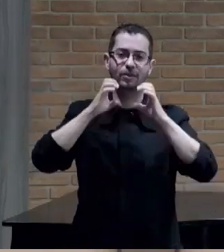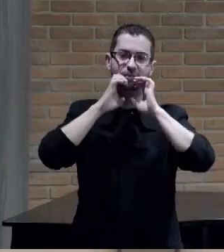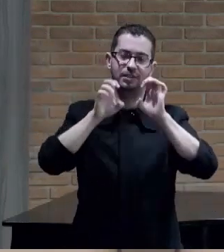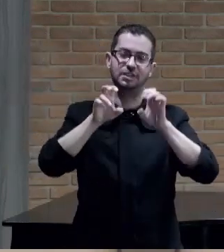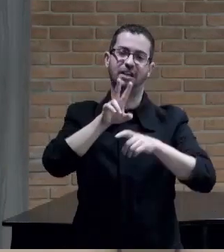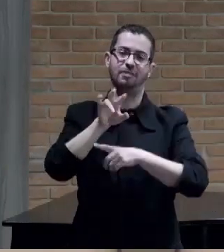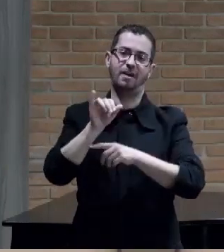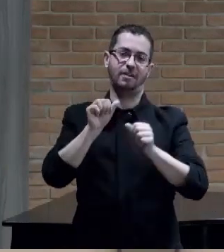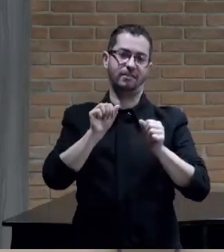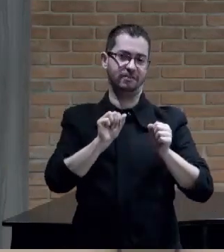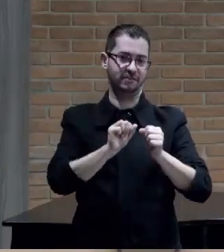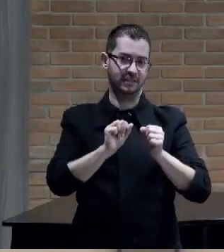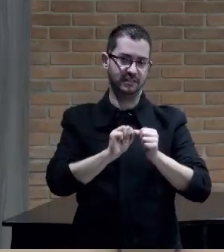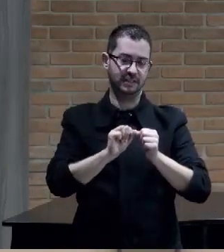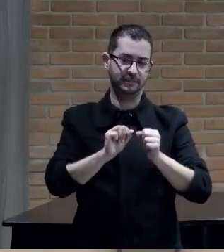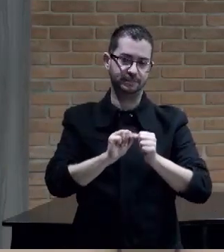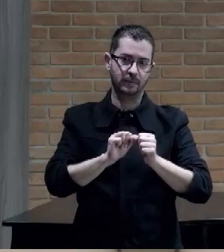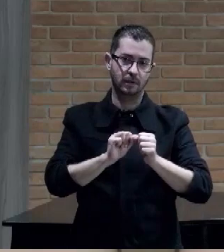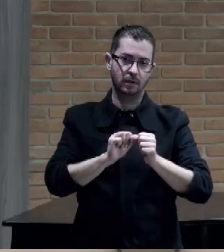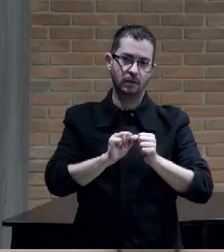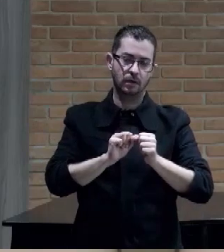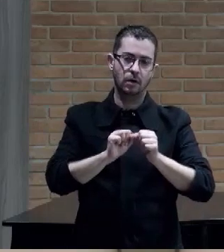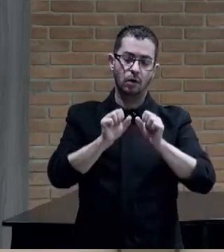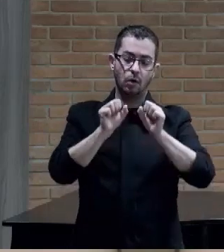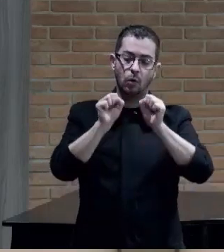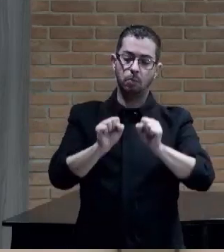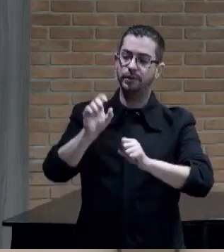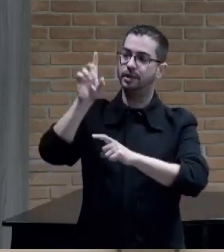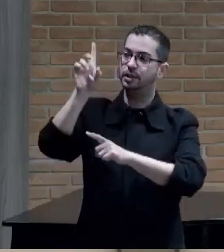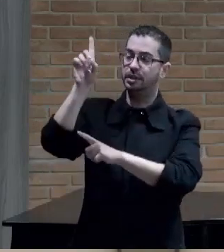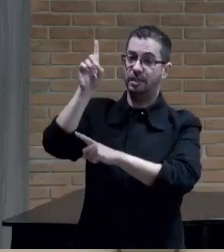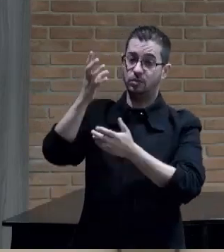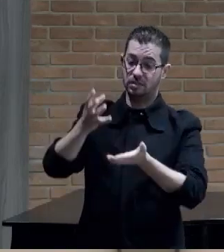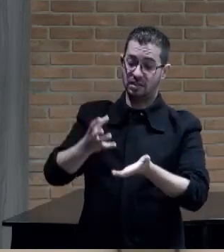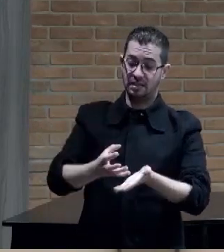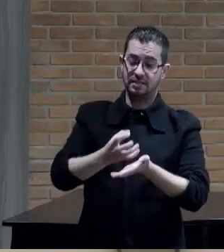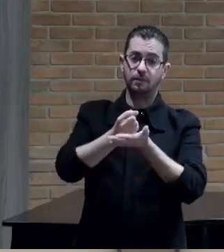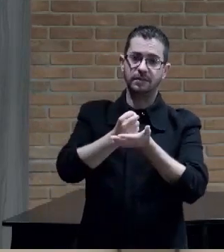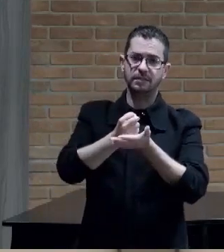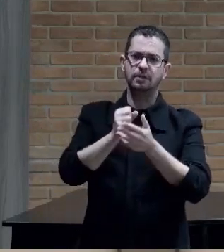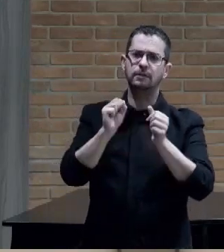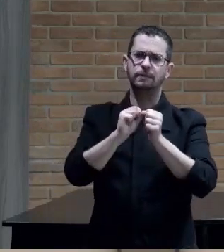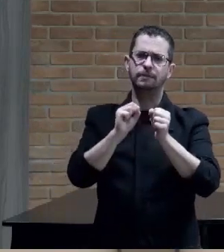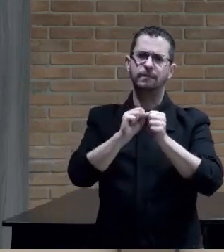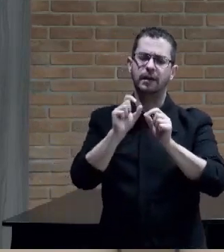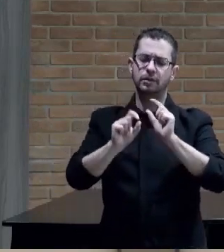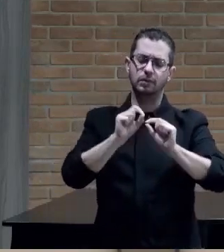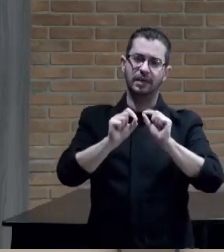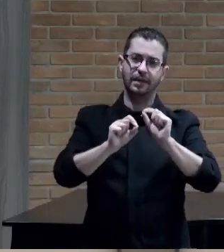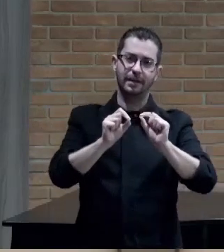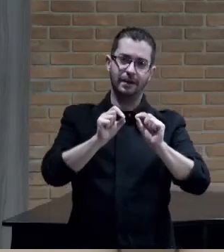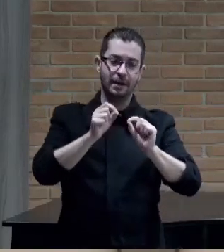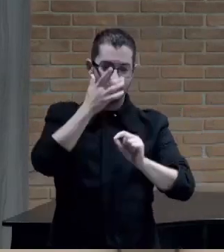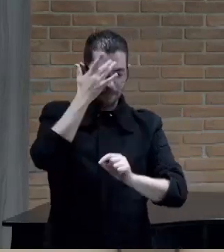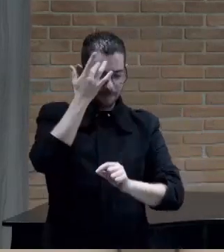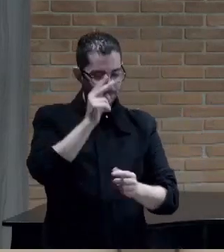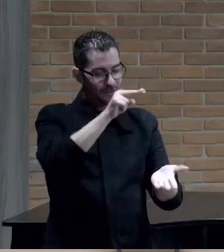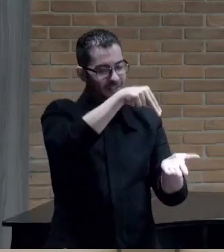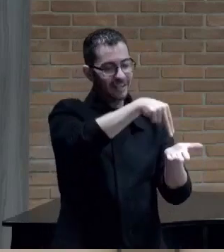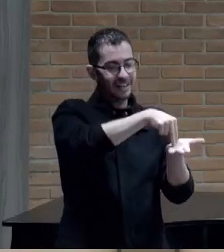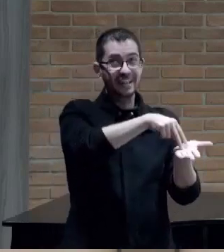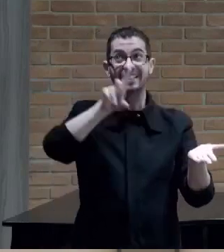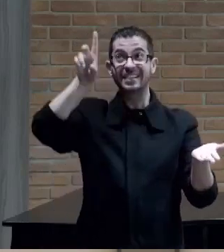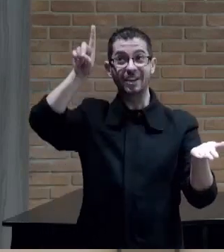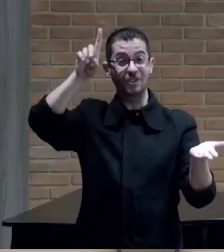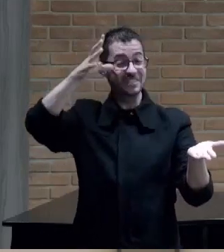O ponto aqui é que o poder de Deus na salvação, ele faz o quê? Ele resgata as pessoas